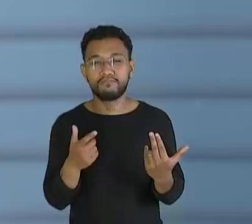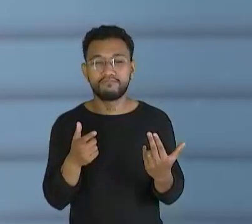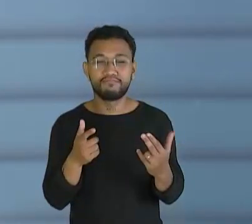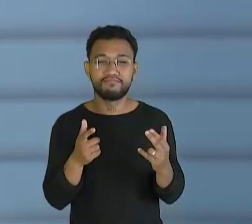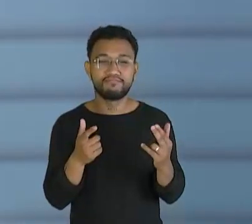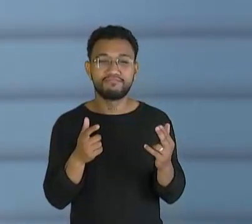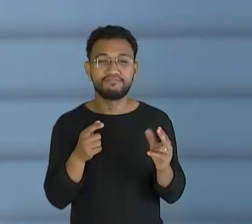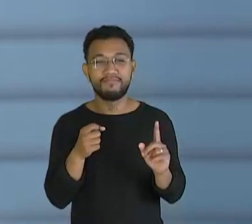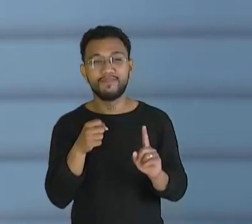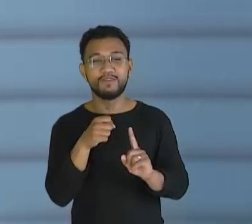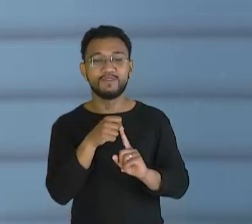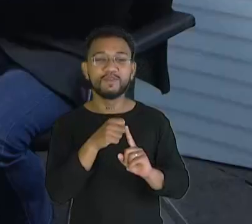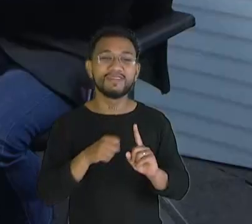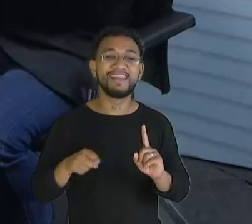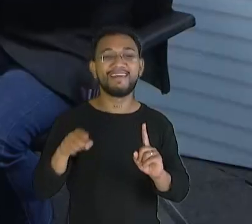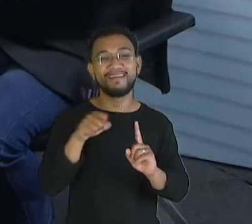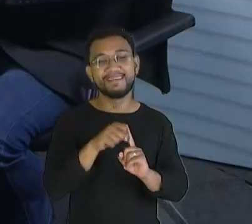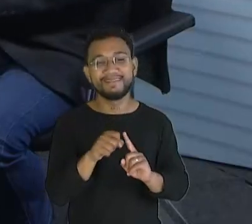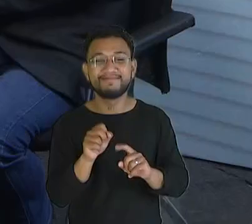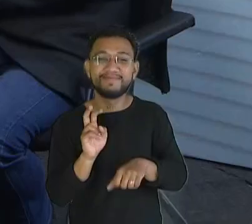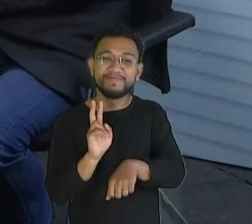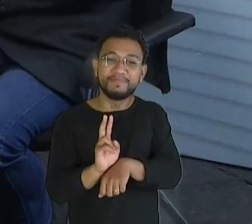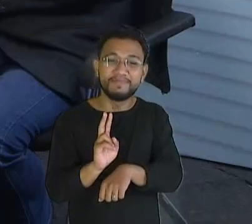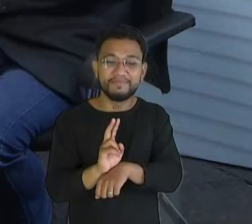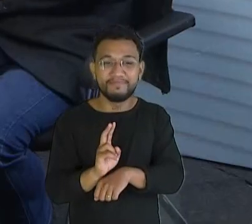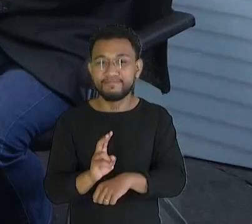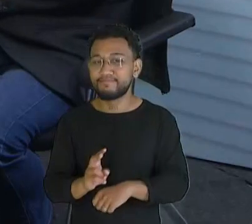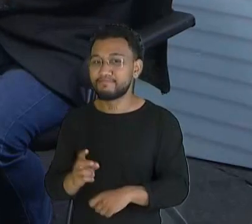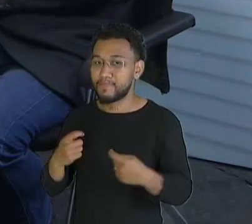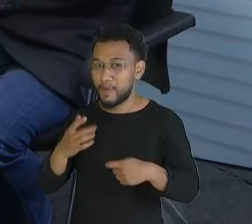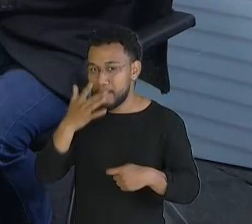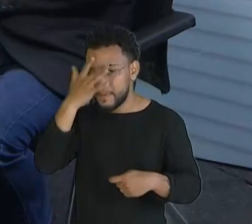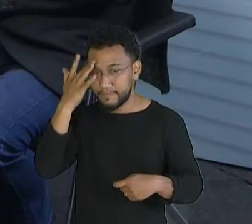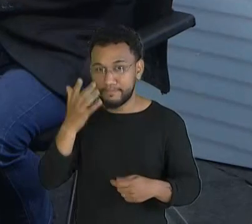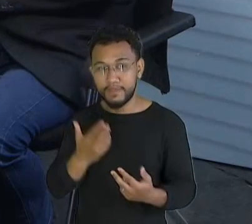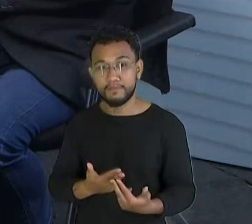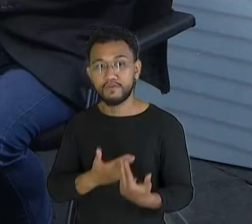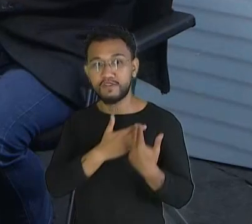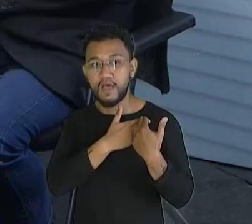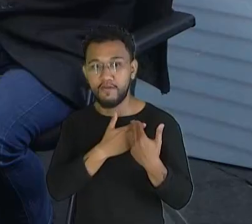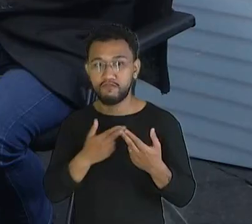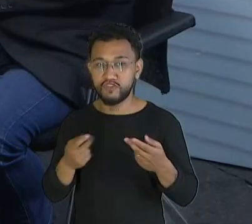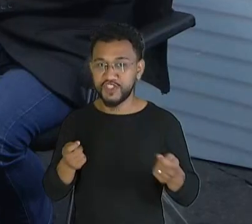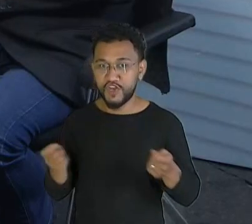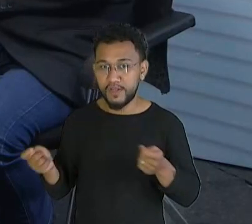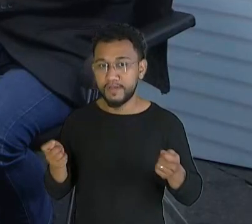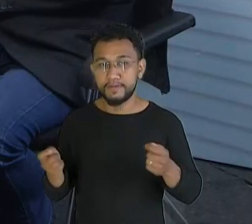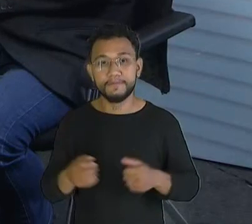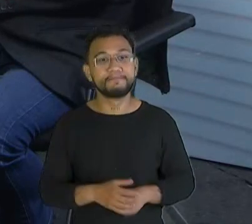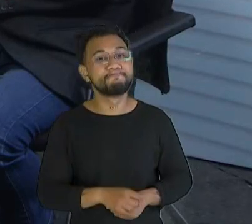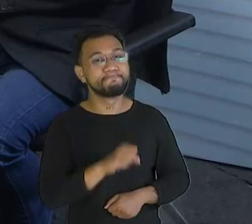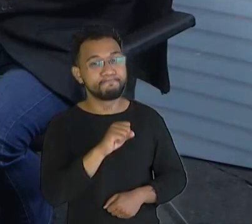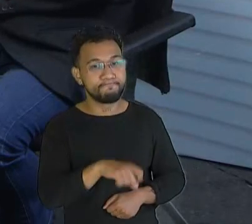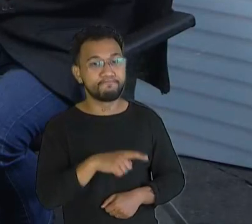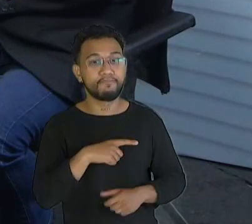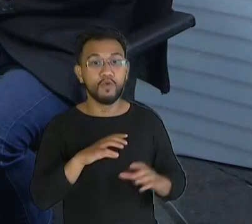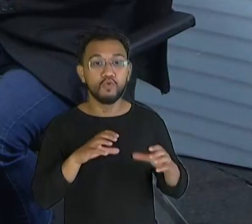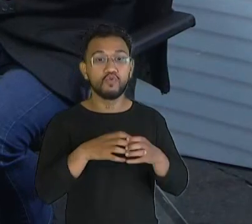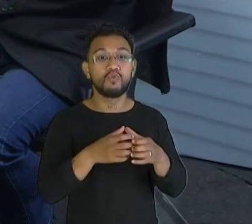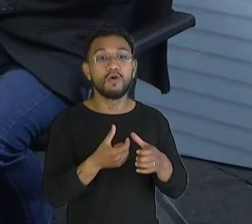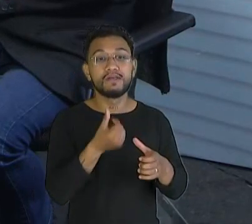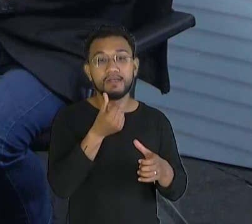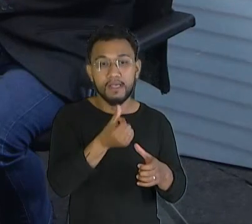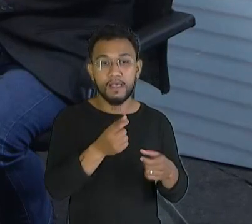assim. Sim. É porque tem que ter alguém para gerir, né? Exatamente. Aí o conselho diretor é formado por 6 pessoas, tem o presidente,